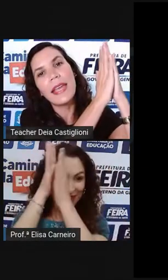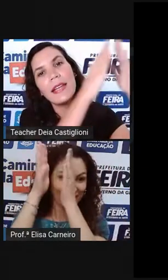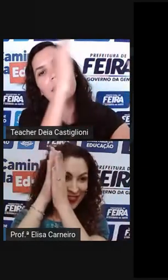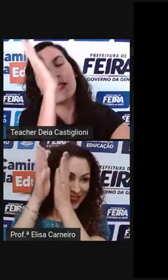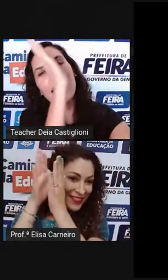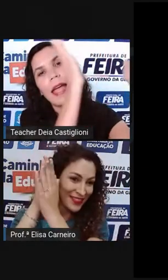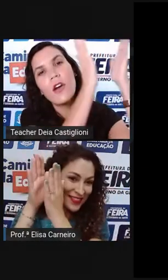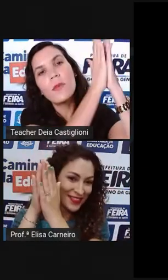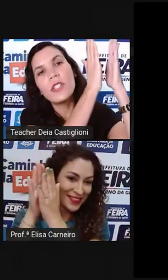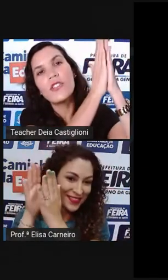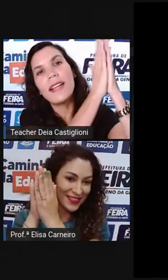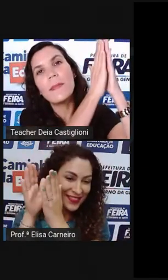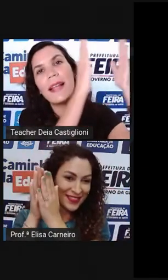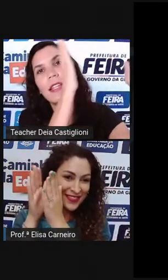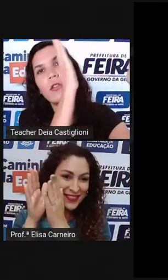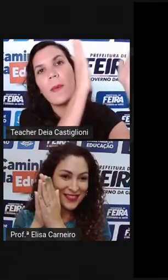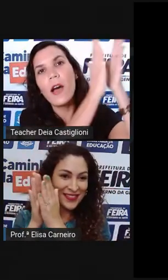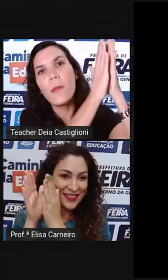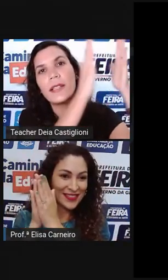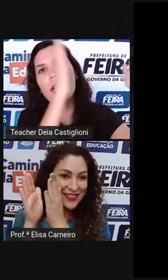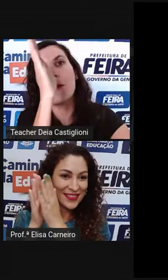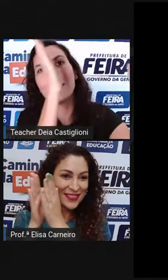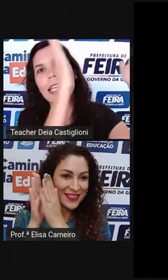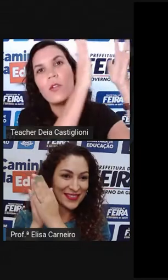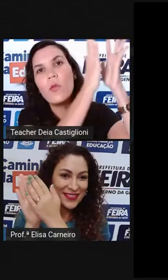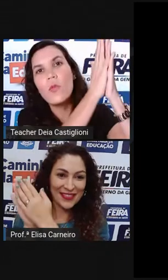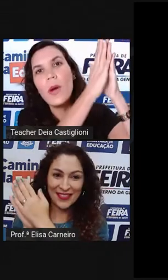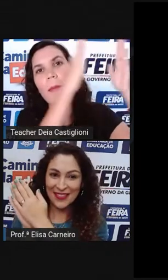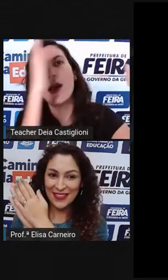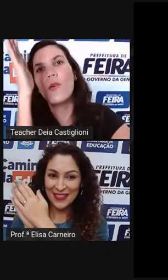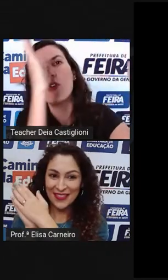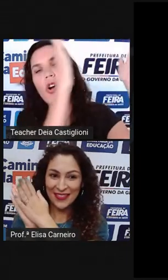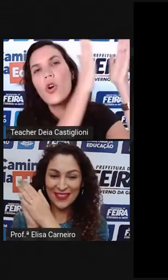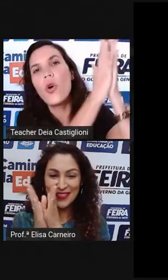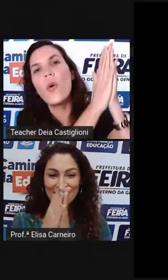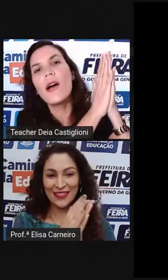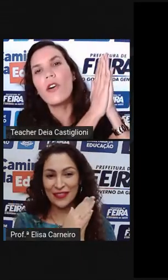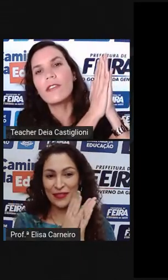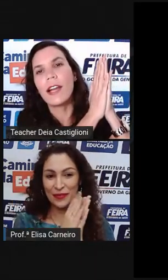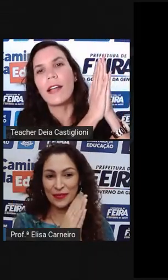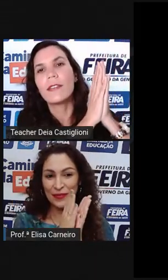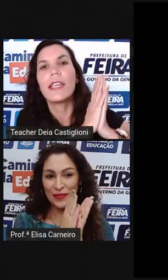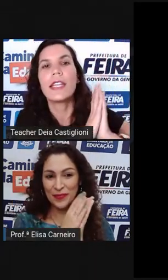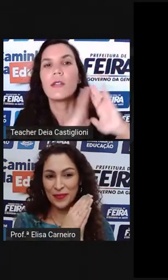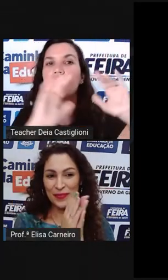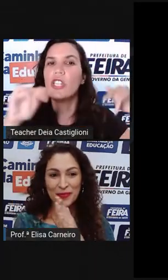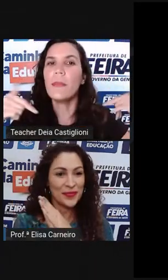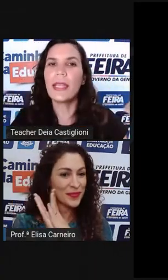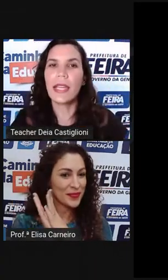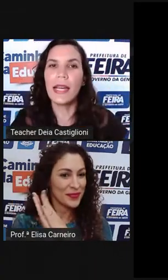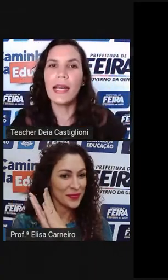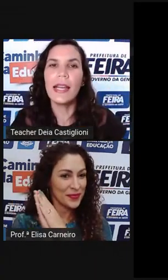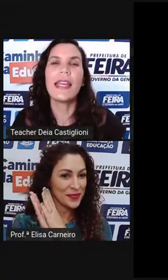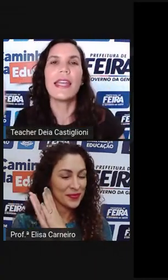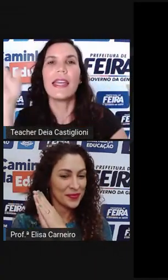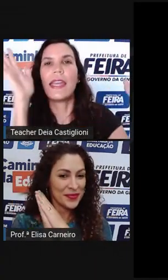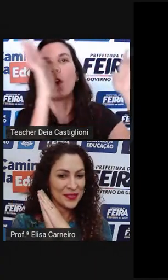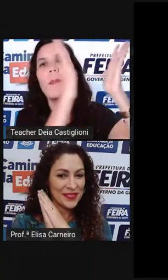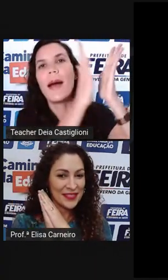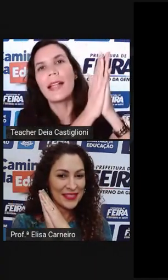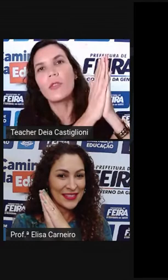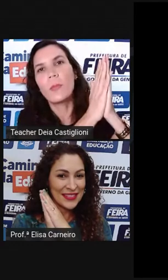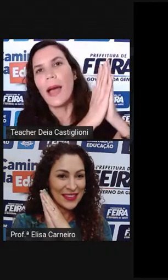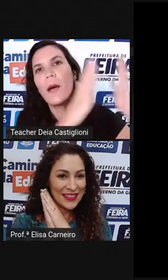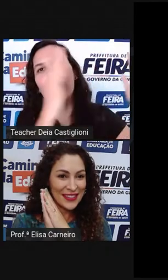my hands é como se eu estivesse batendo palmas. Ó, batendo uma mão com a outra. Então, de manhã,